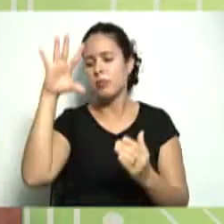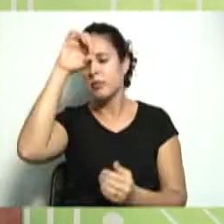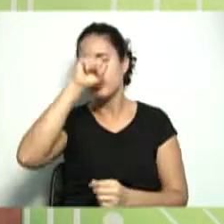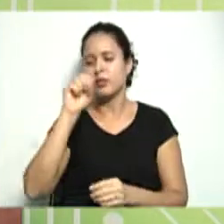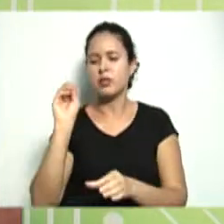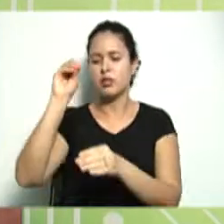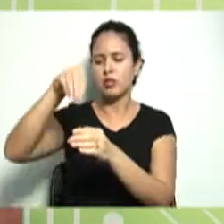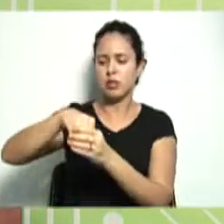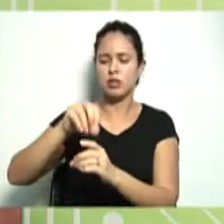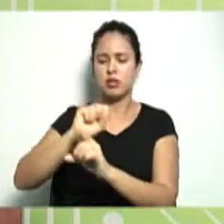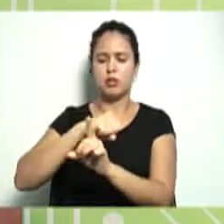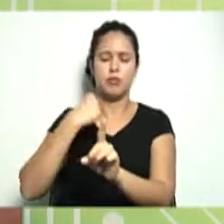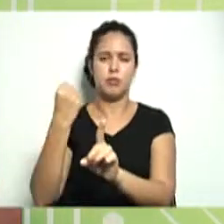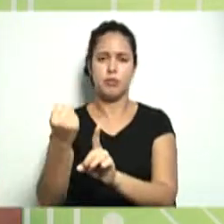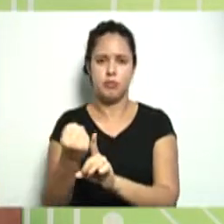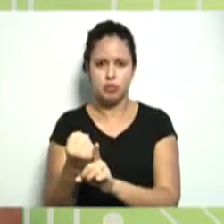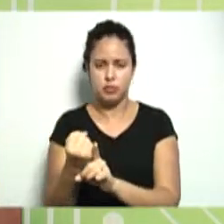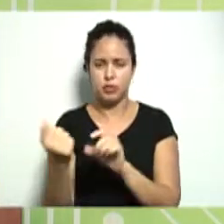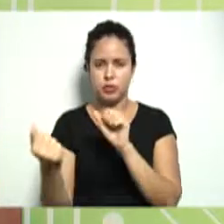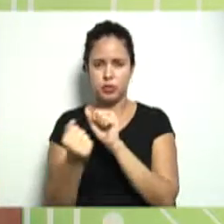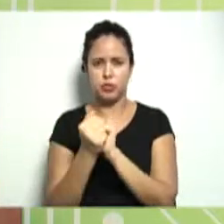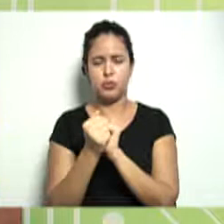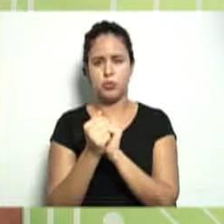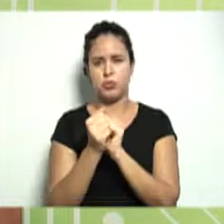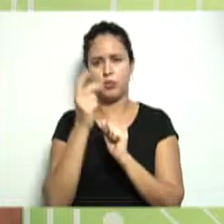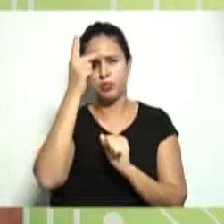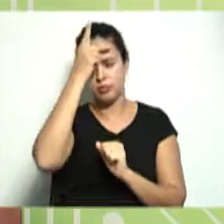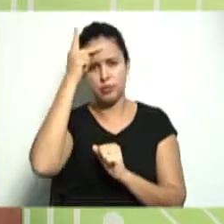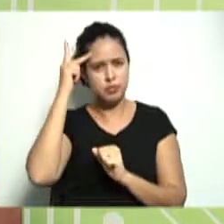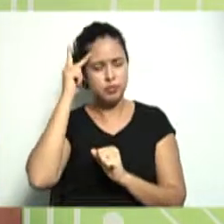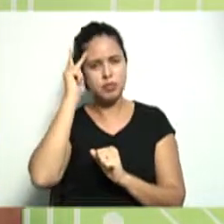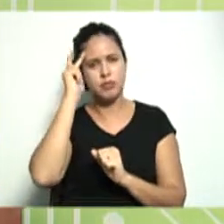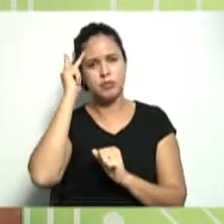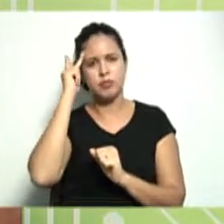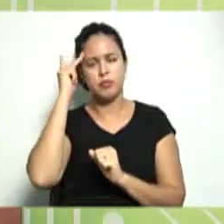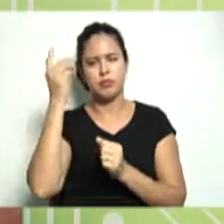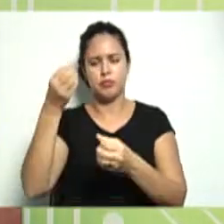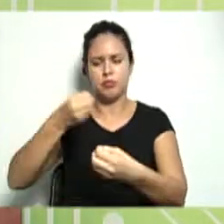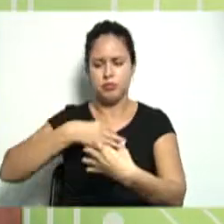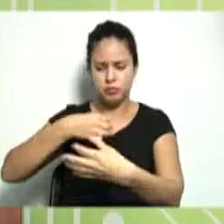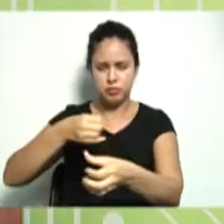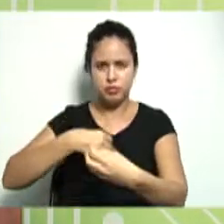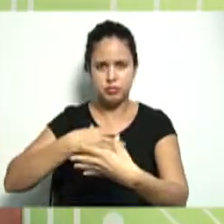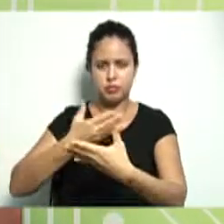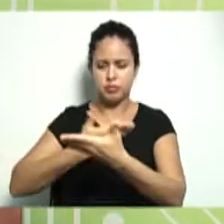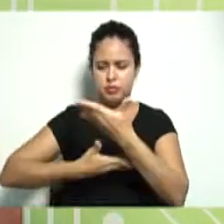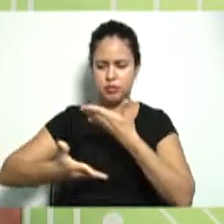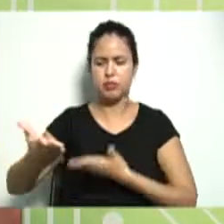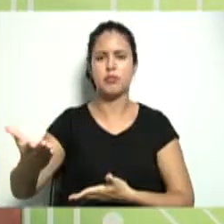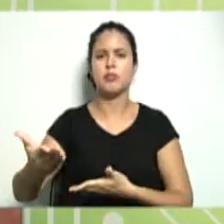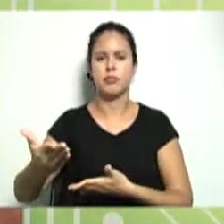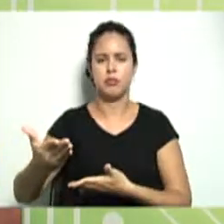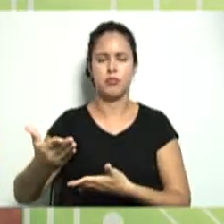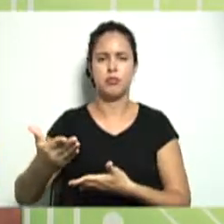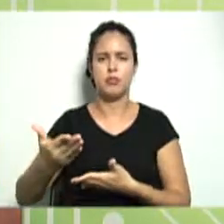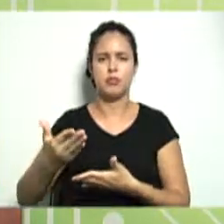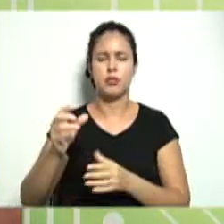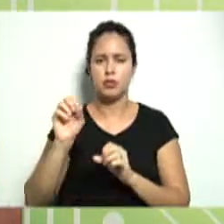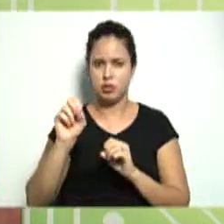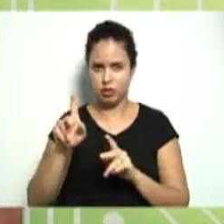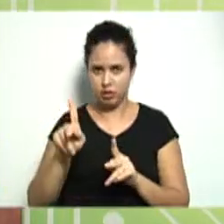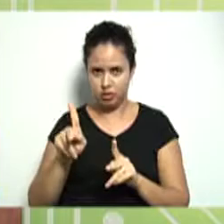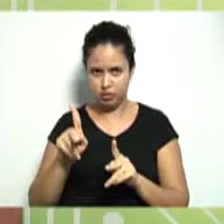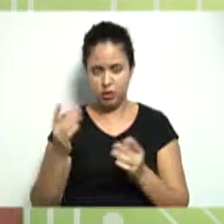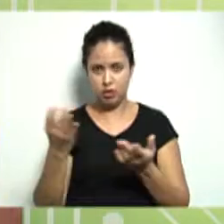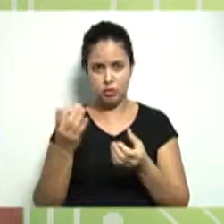aquelas pessoas, né, com aqueles homens, aqueles seres humanos que fazem parte do nosso convívio social, né?